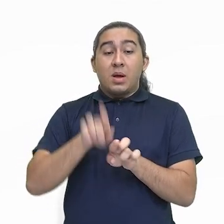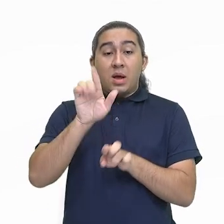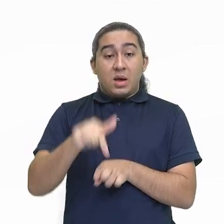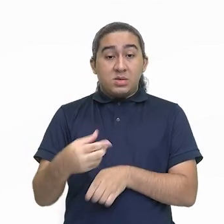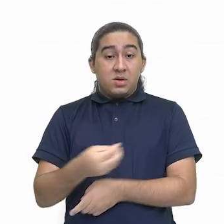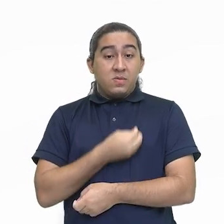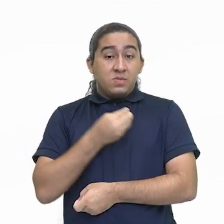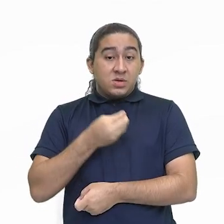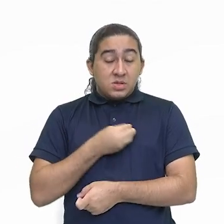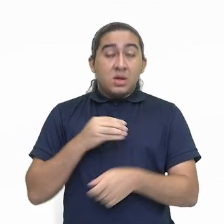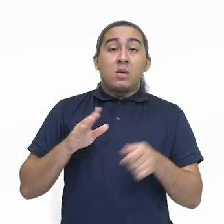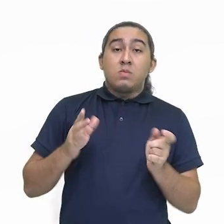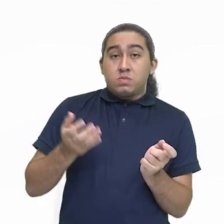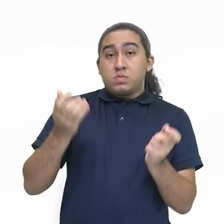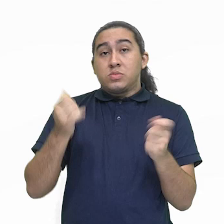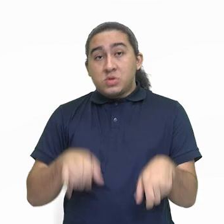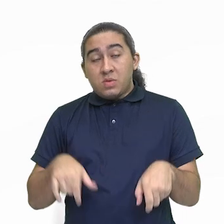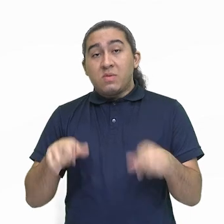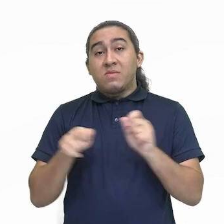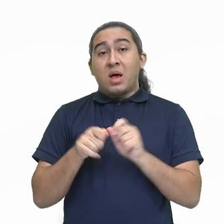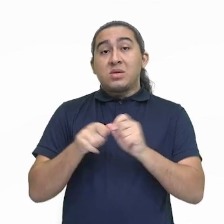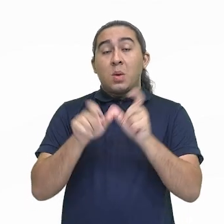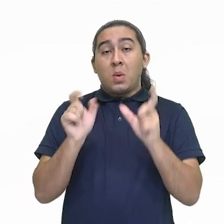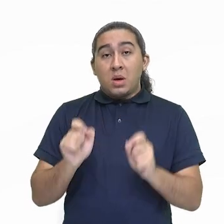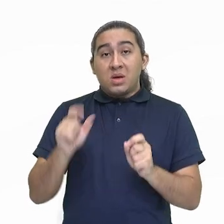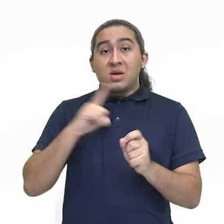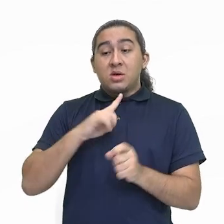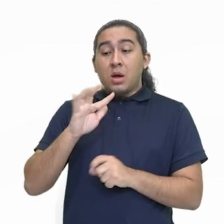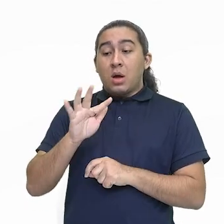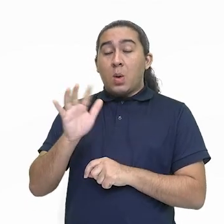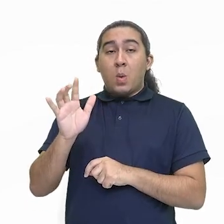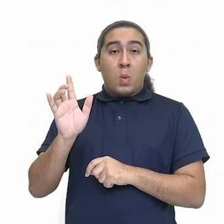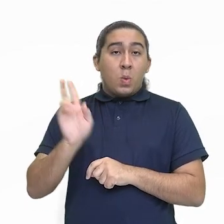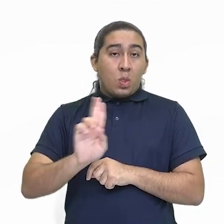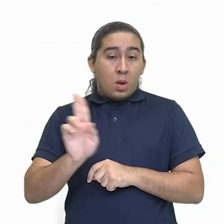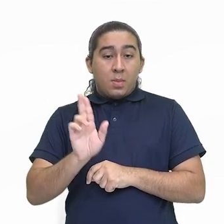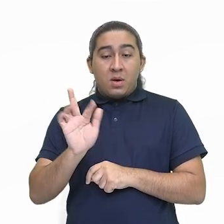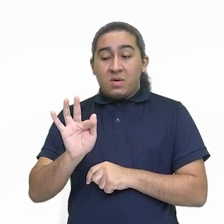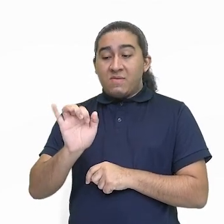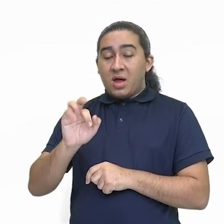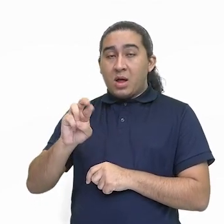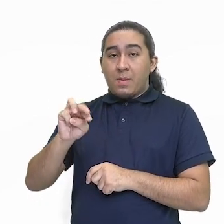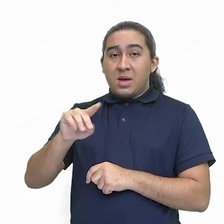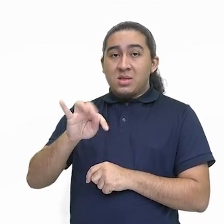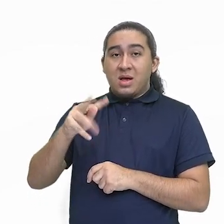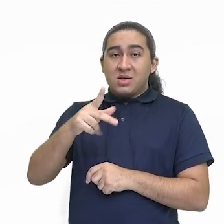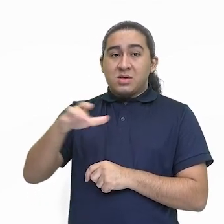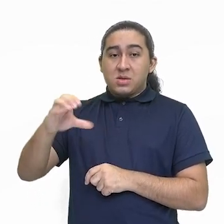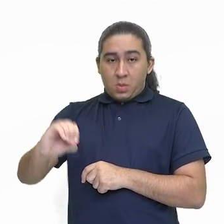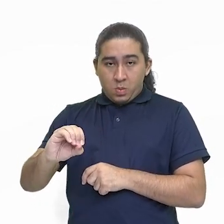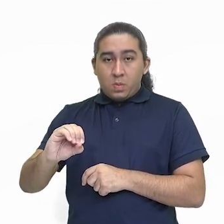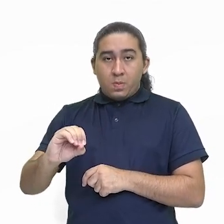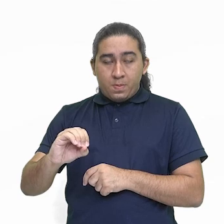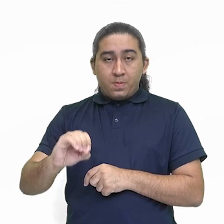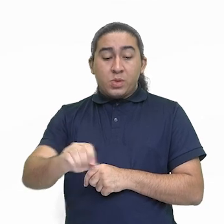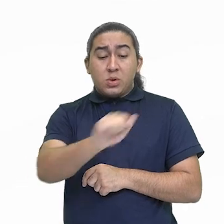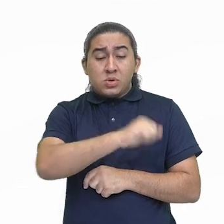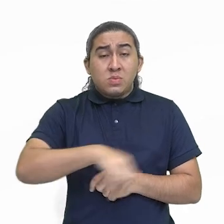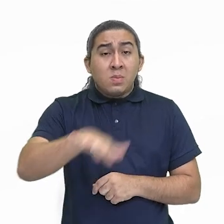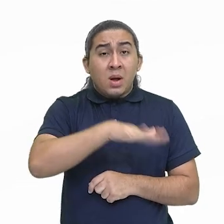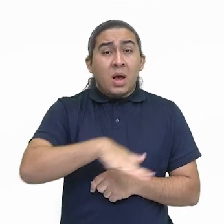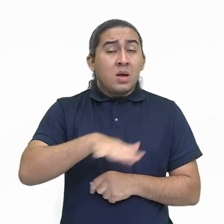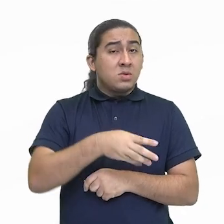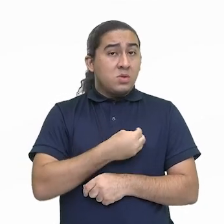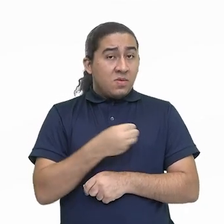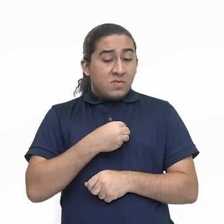vivos provavelmente realizavam fermentação. As condições ambientais do planeta foram se modificando